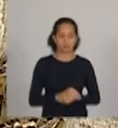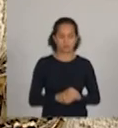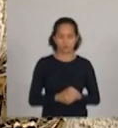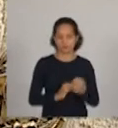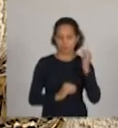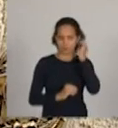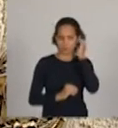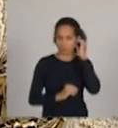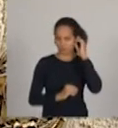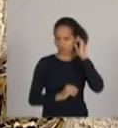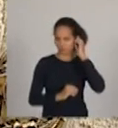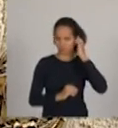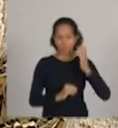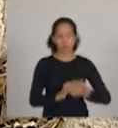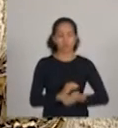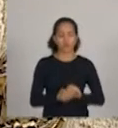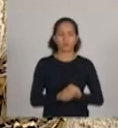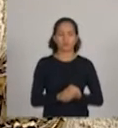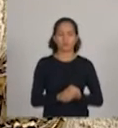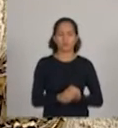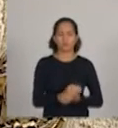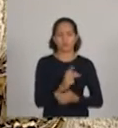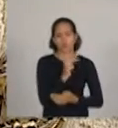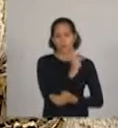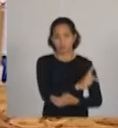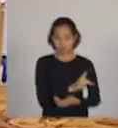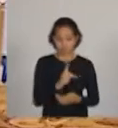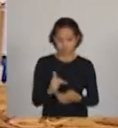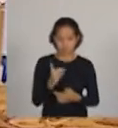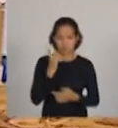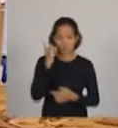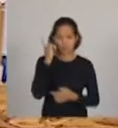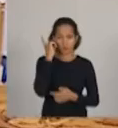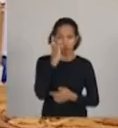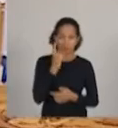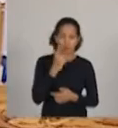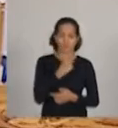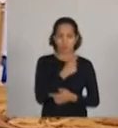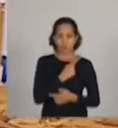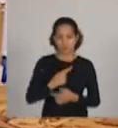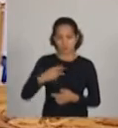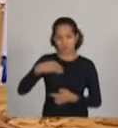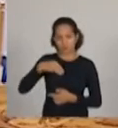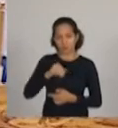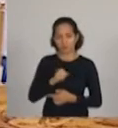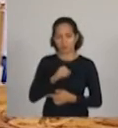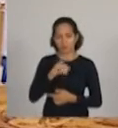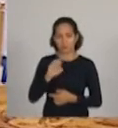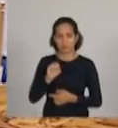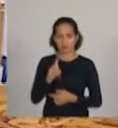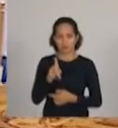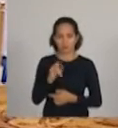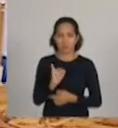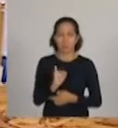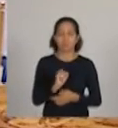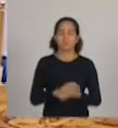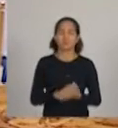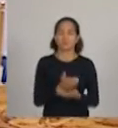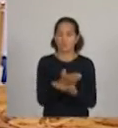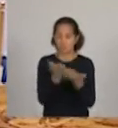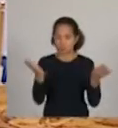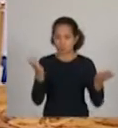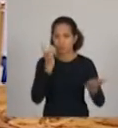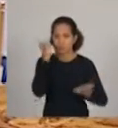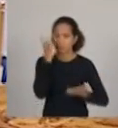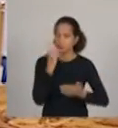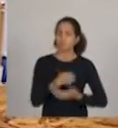Presidente, professor Sérgio Majeski, demais colegas deputados,